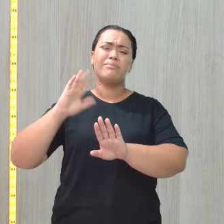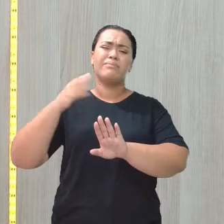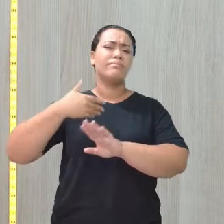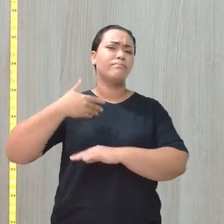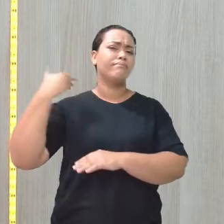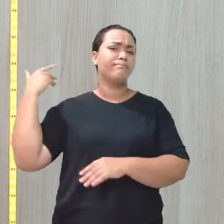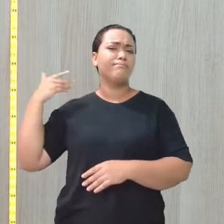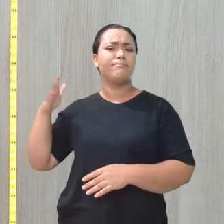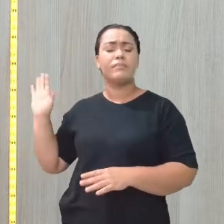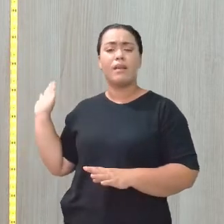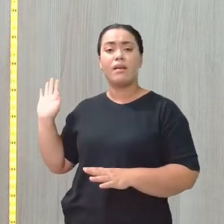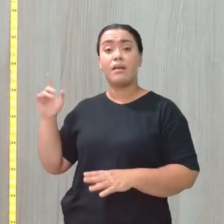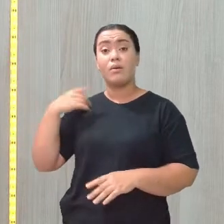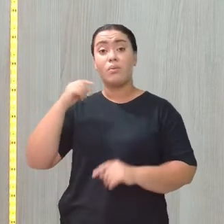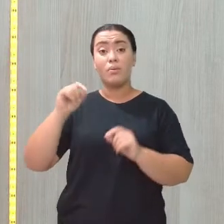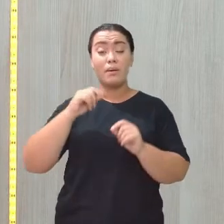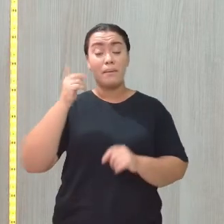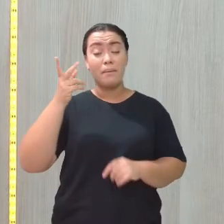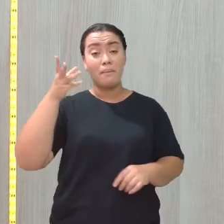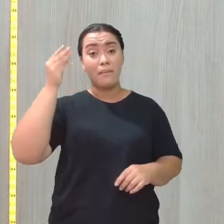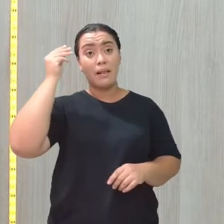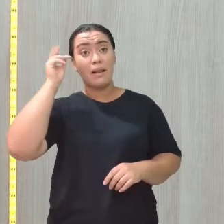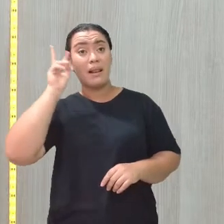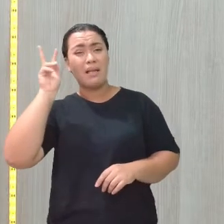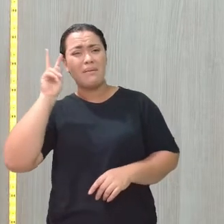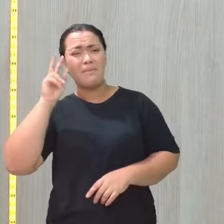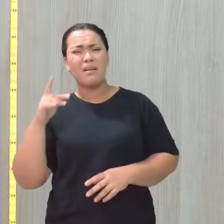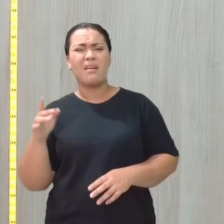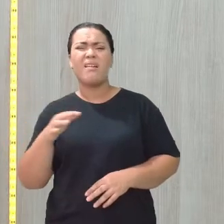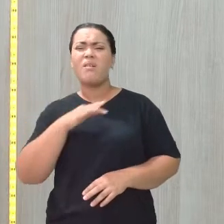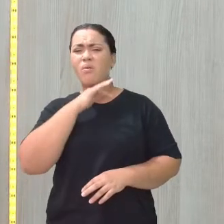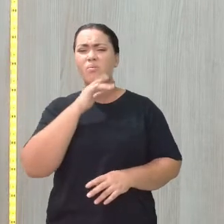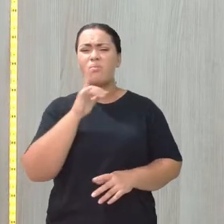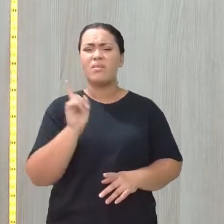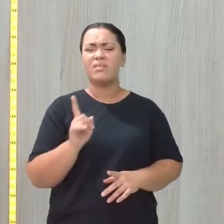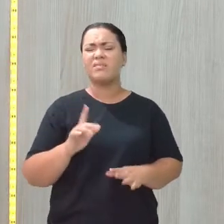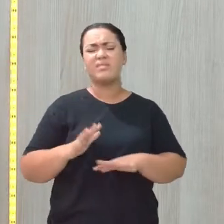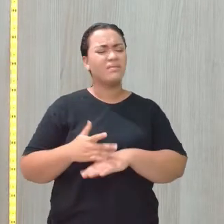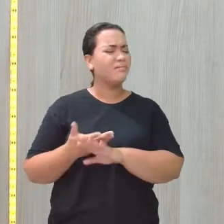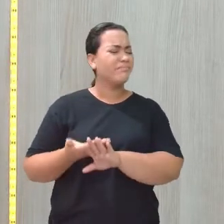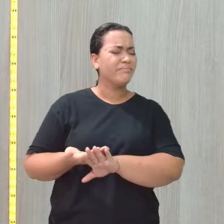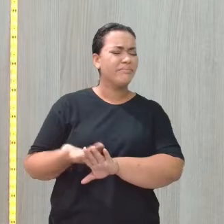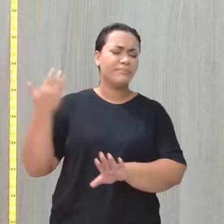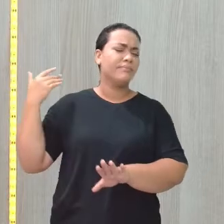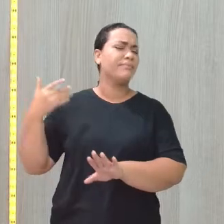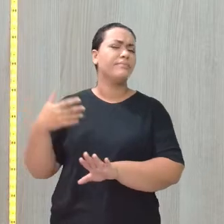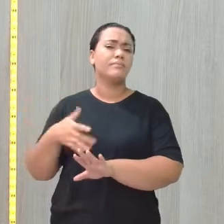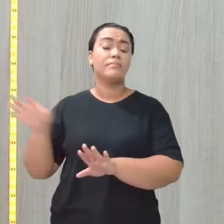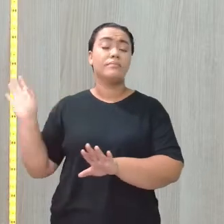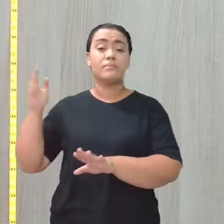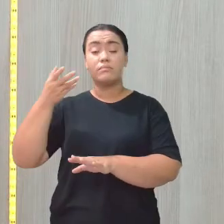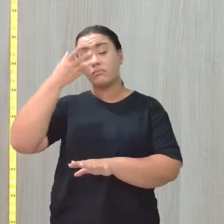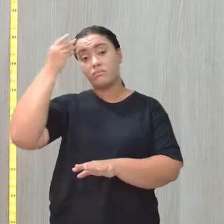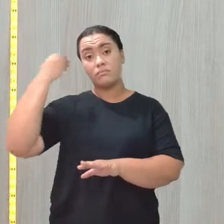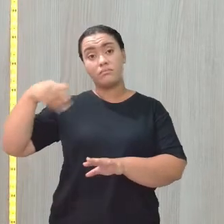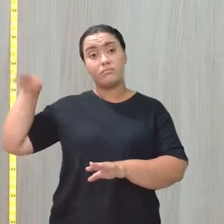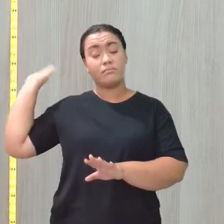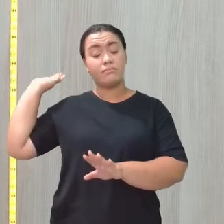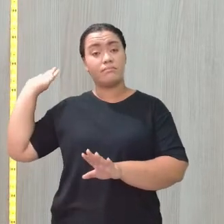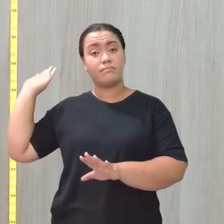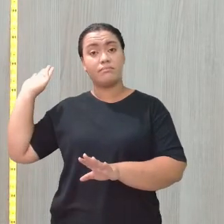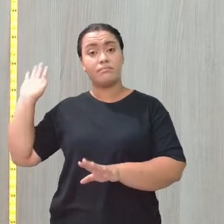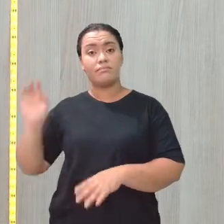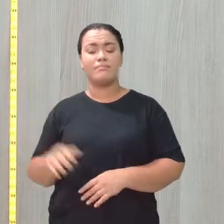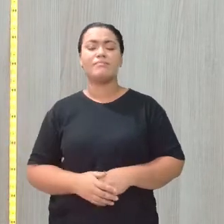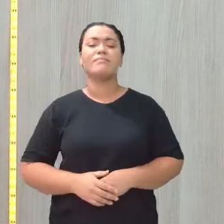foi ruim. Não é? Marca mais, né? Exatamente. Então vamos deixar tudo aquilo que foi ruim na nossa vida para trás, passado, né? Águas